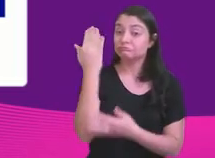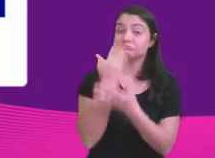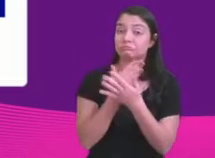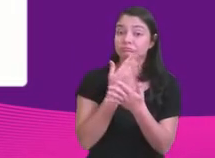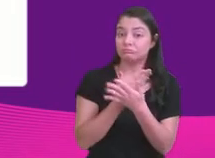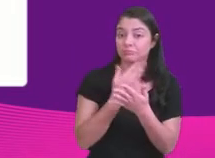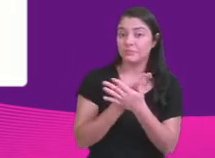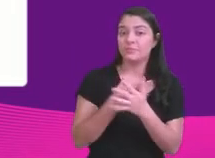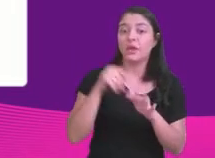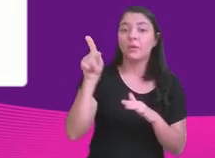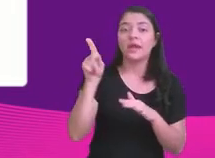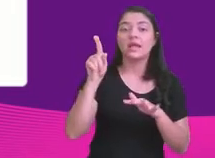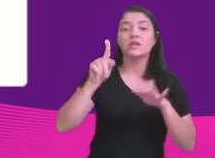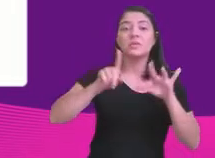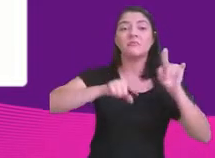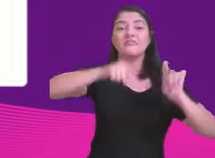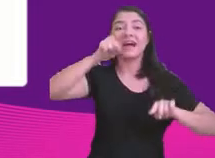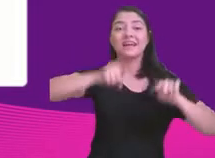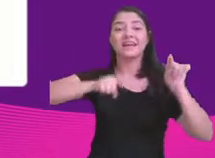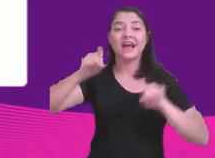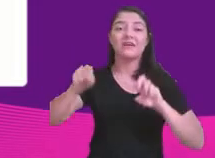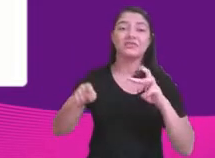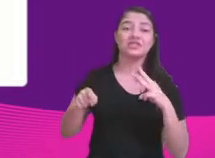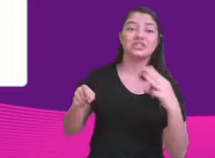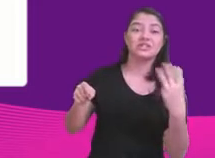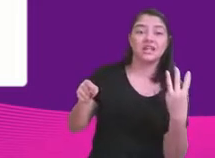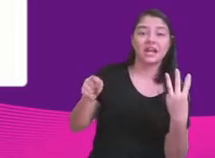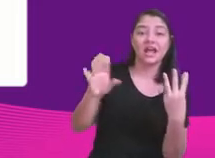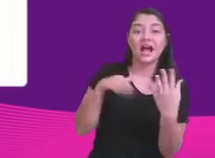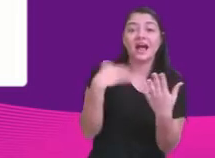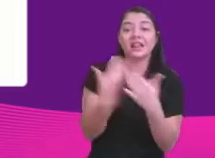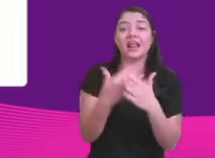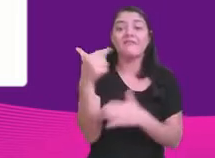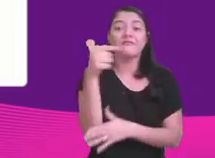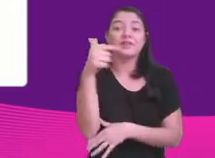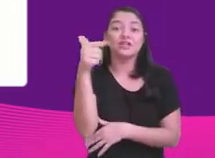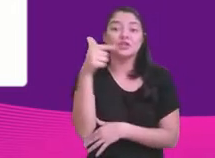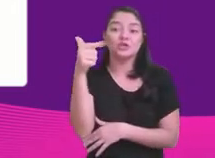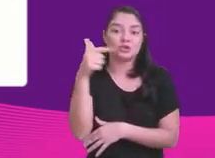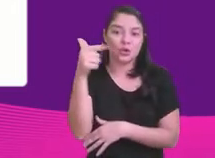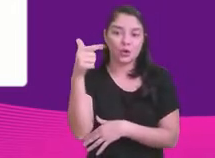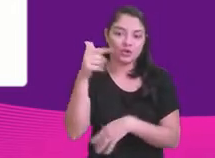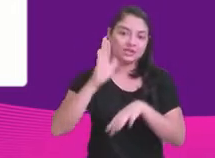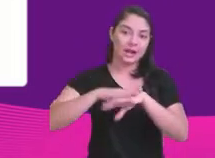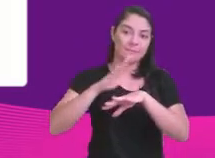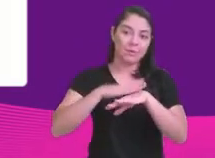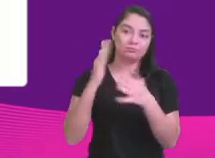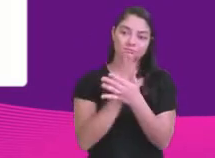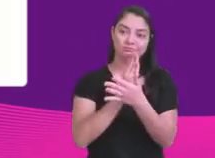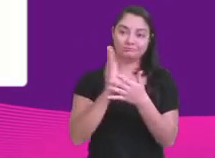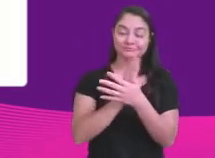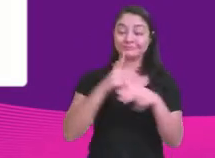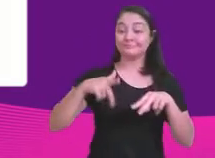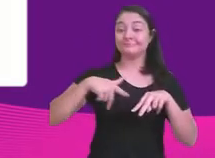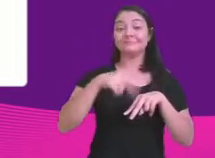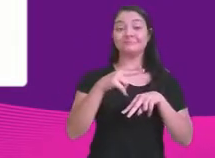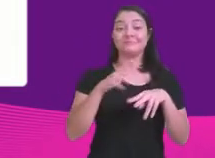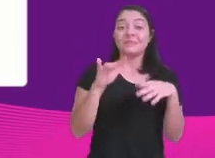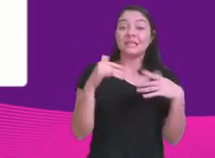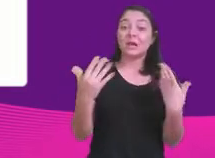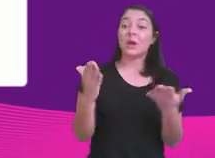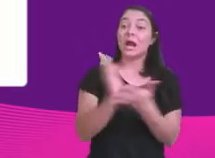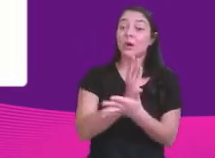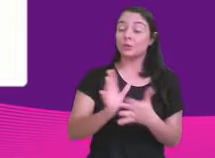Hilde até 22% ou 40% na mão de alguns cirurgiões. Então, os preceitos para a cirurgia do câncer de reto,